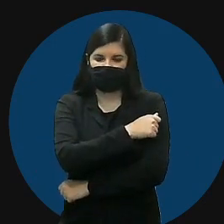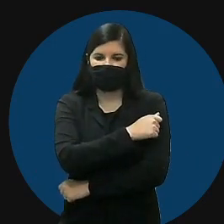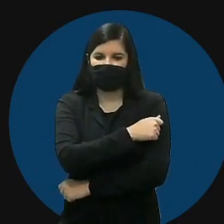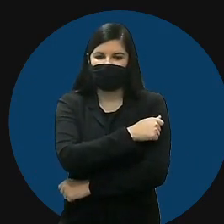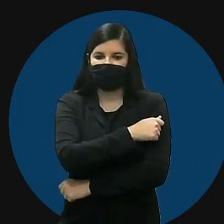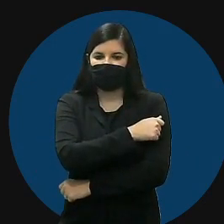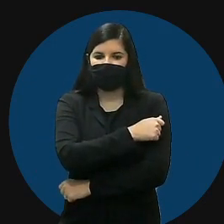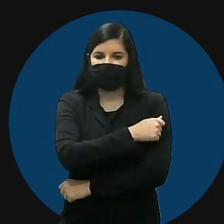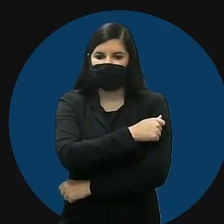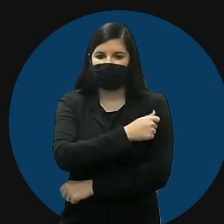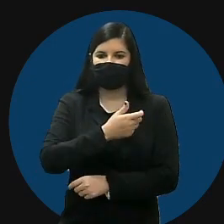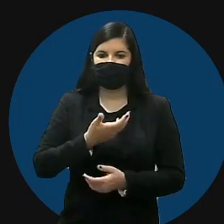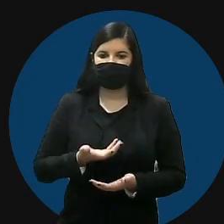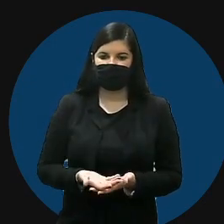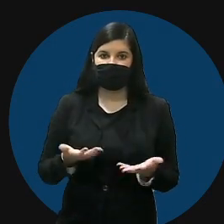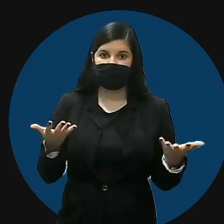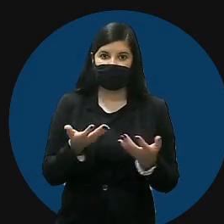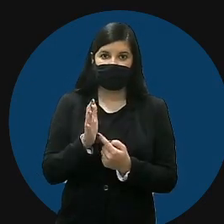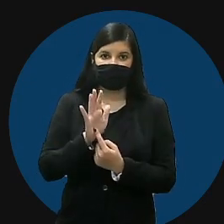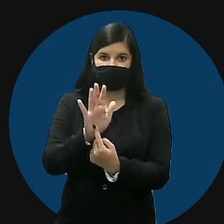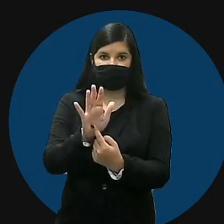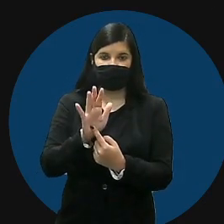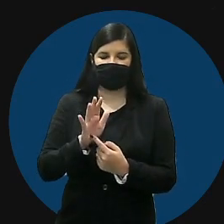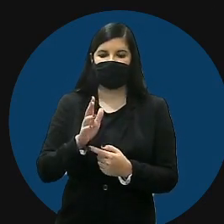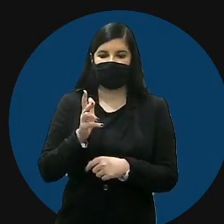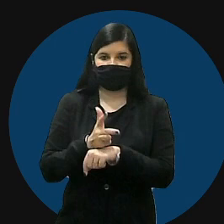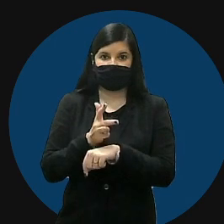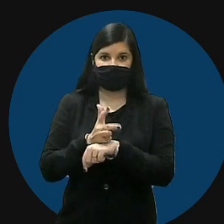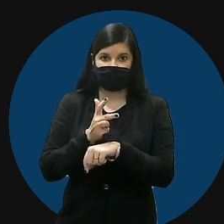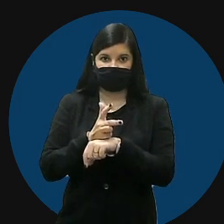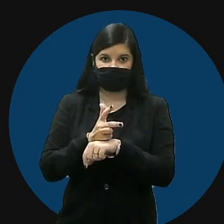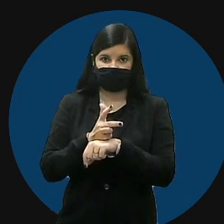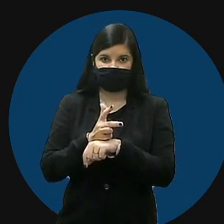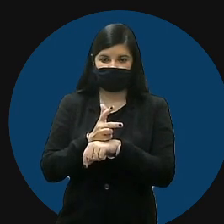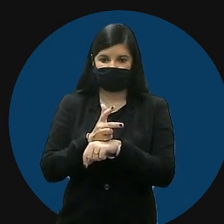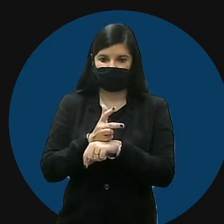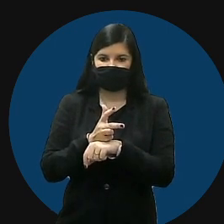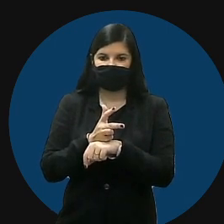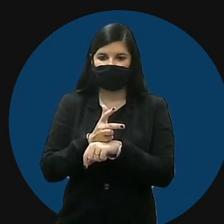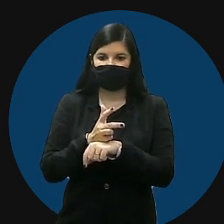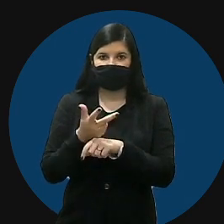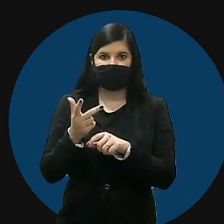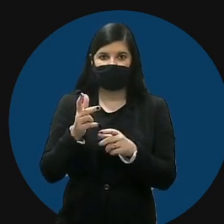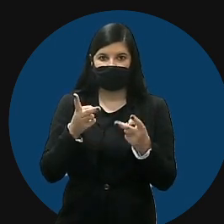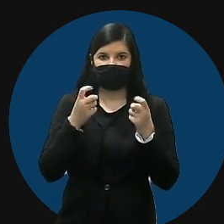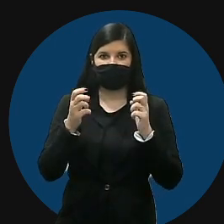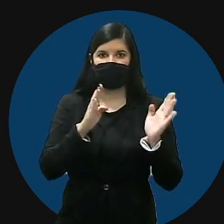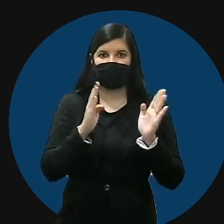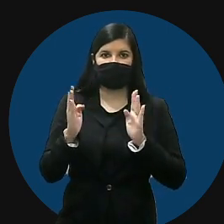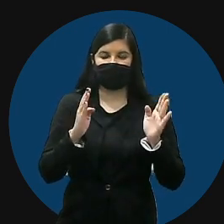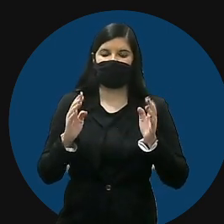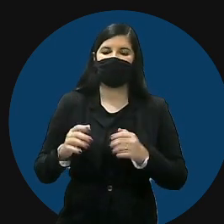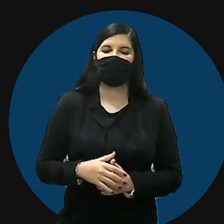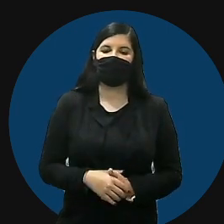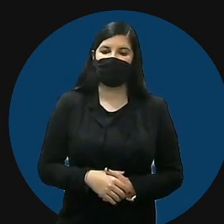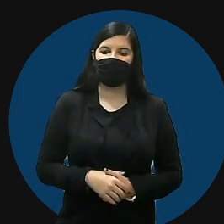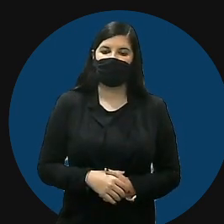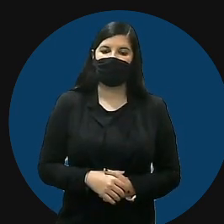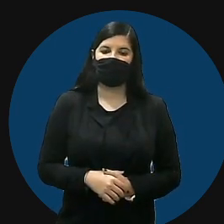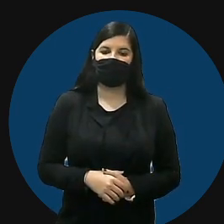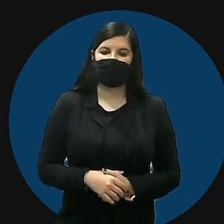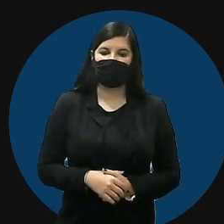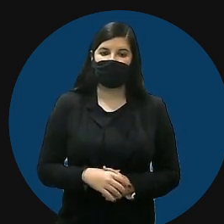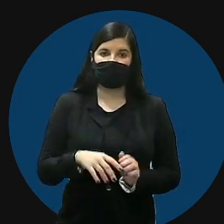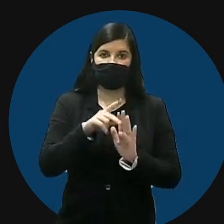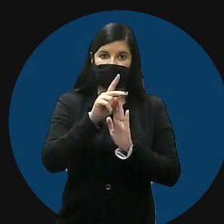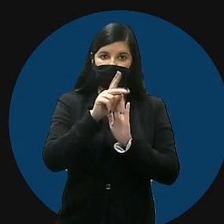Vamos exibir agora o vídeo, para a gente conferir esses momentos do nosso